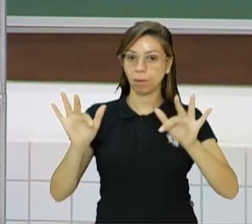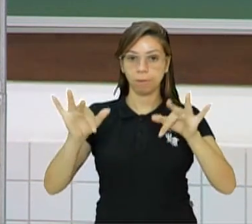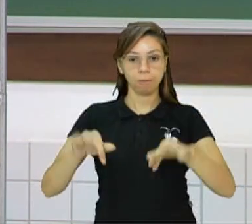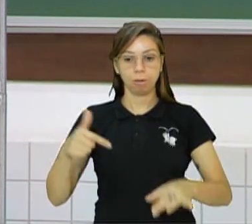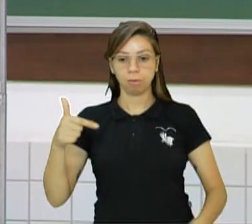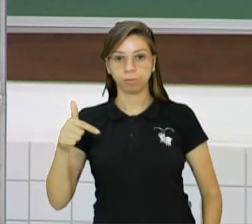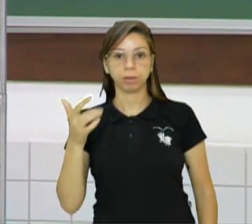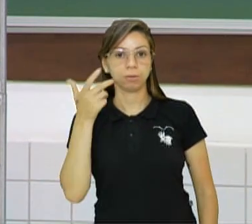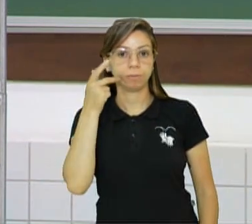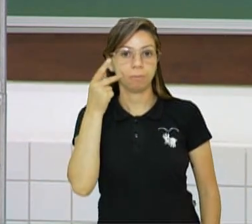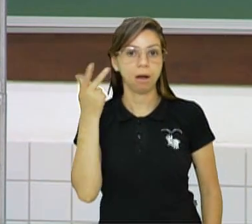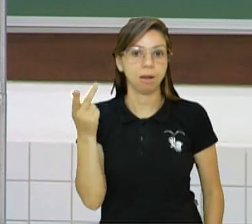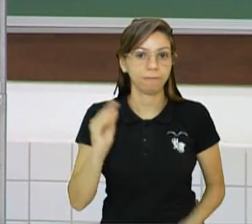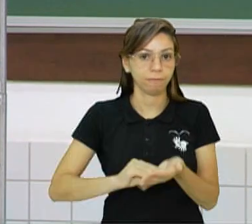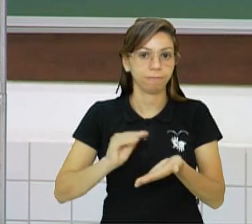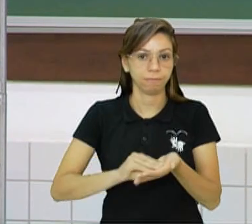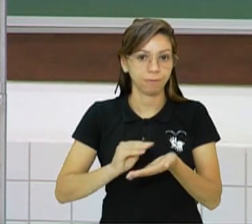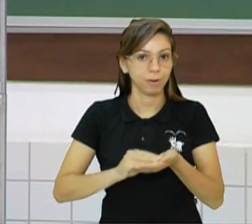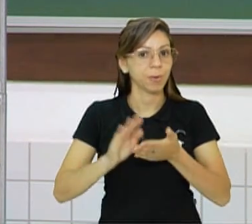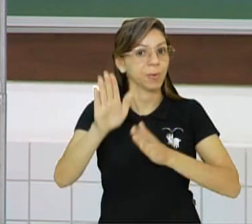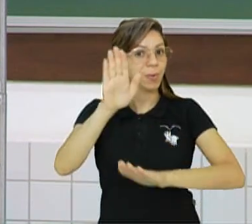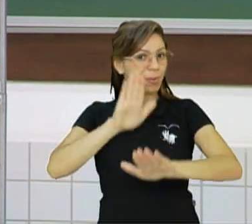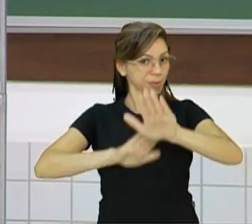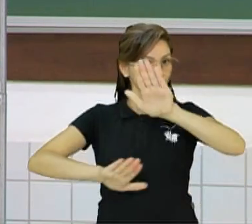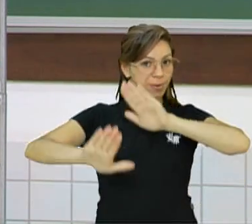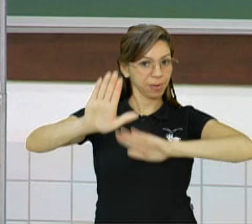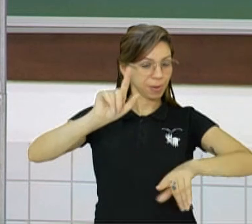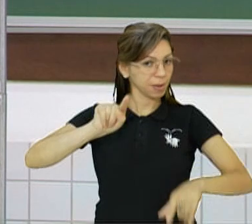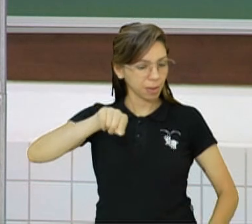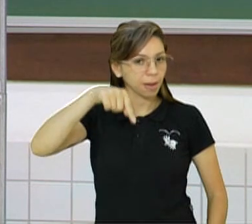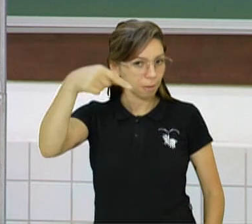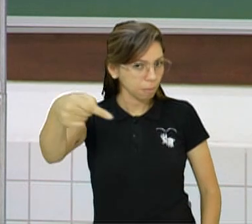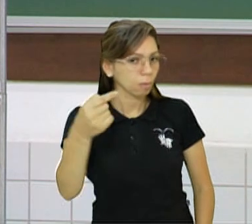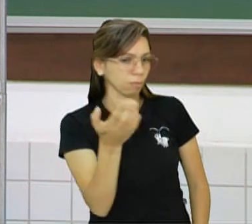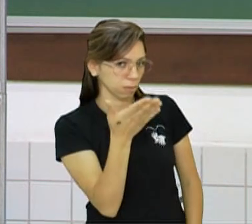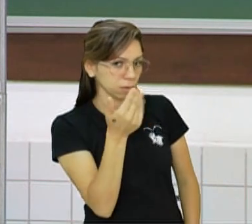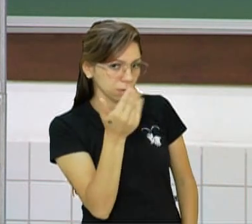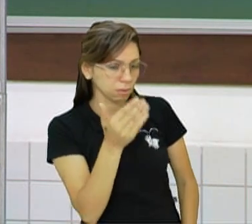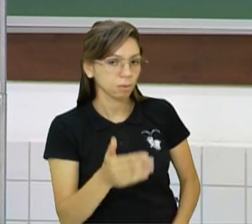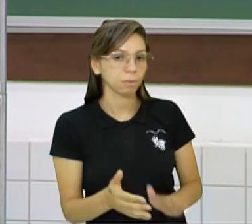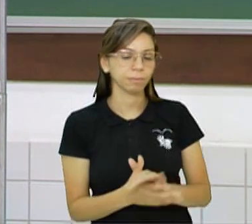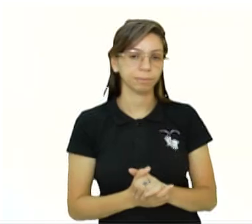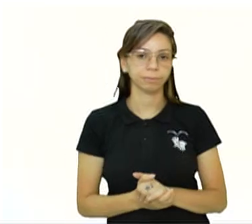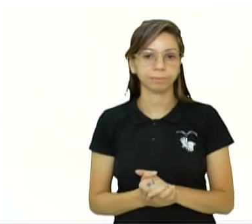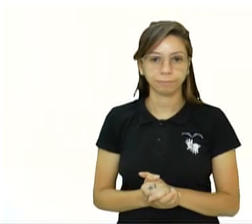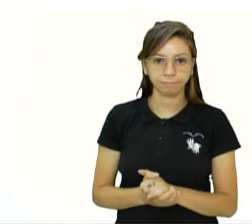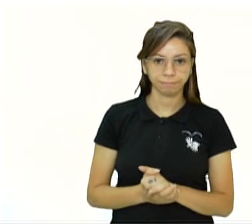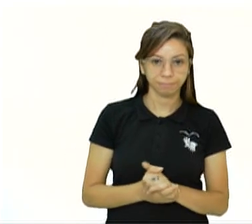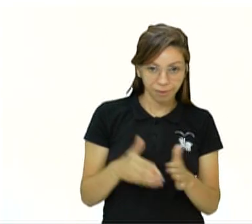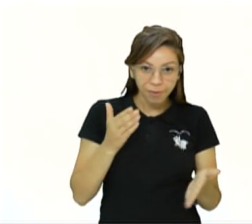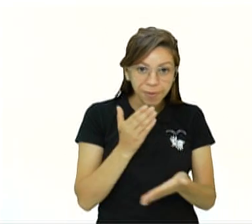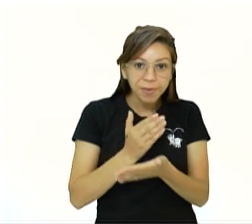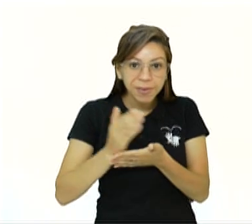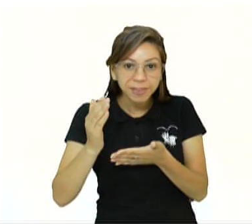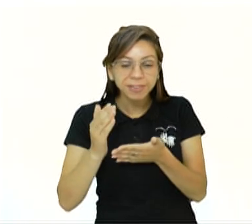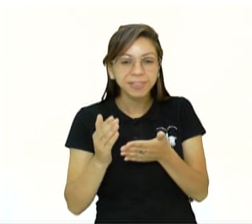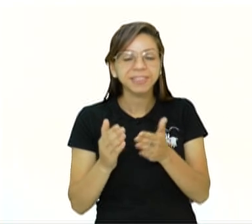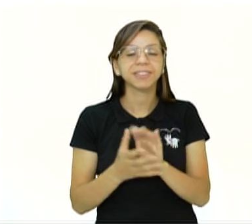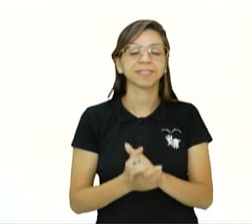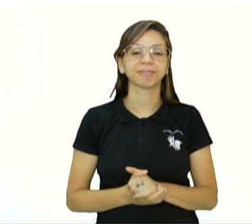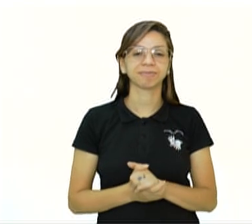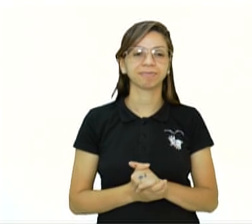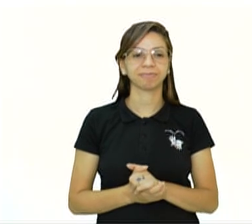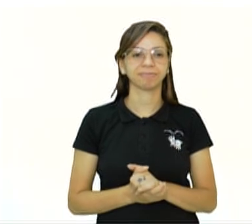ter jujuba pro sólido. Cuidado, hein? Depois vocês comem. Vamos montar mais um sólido,